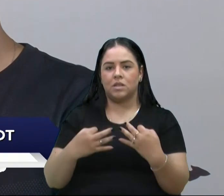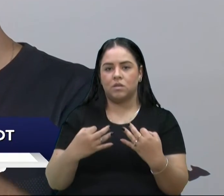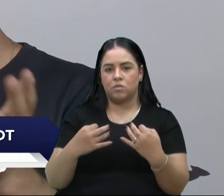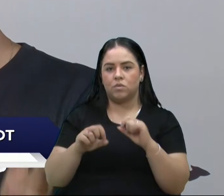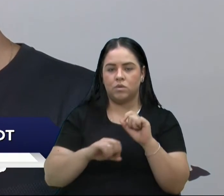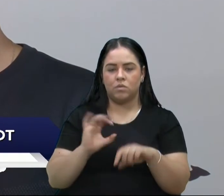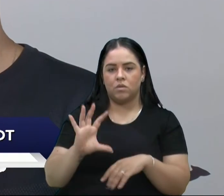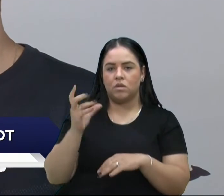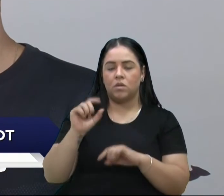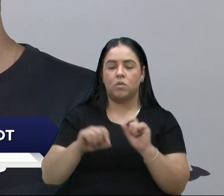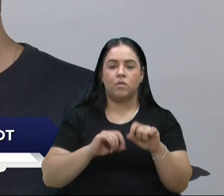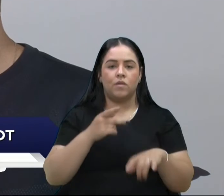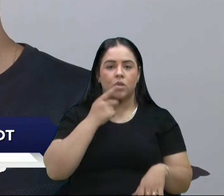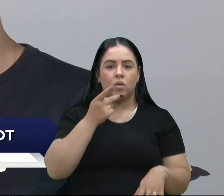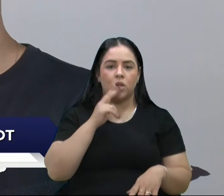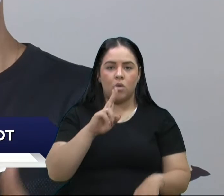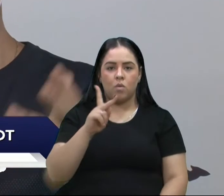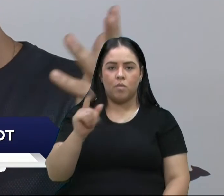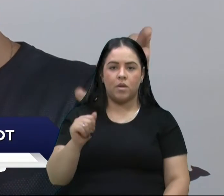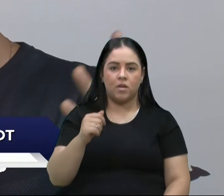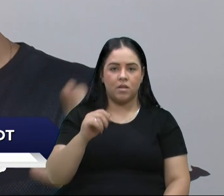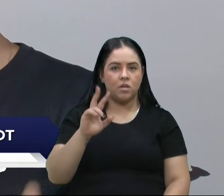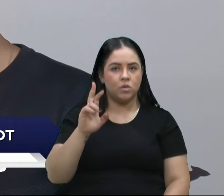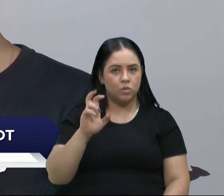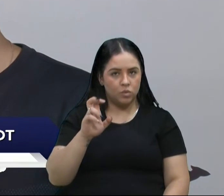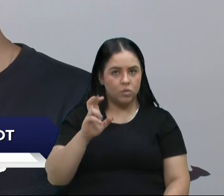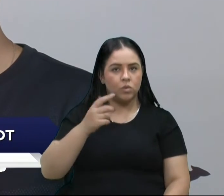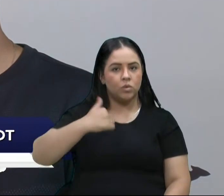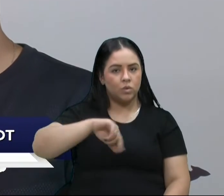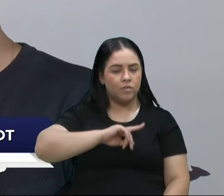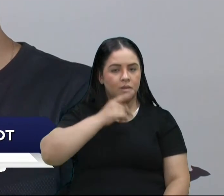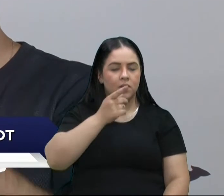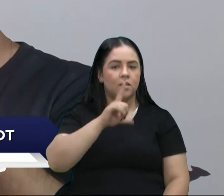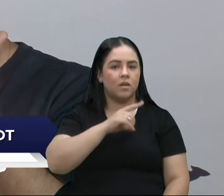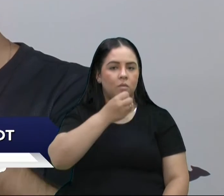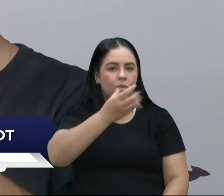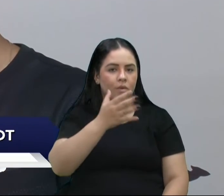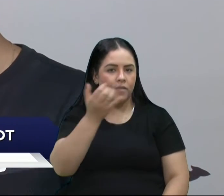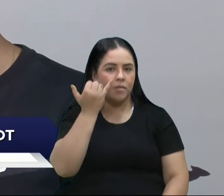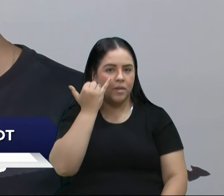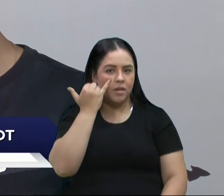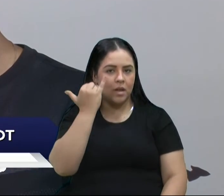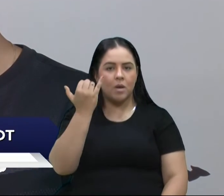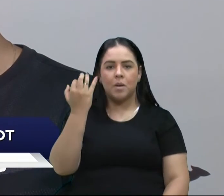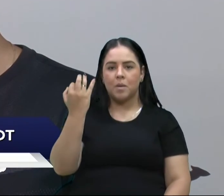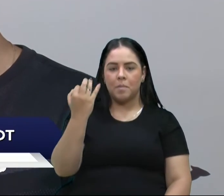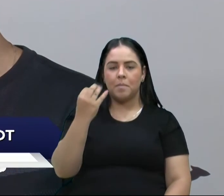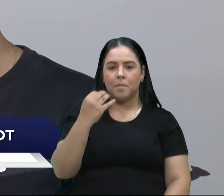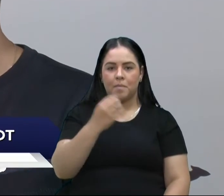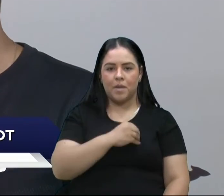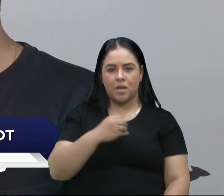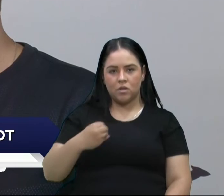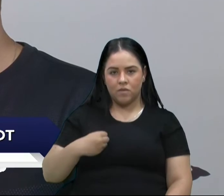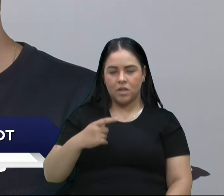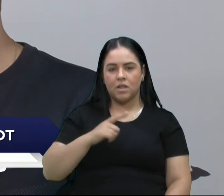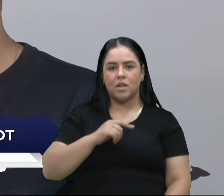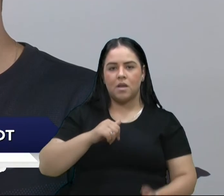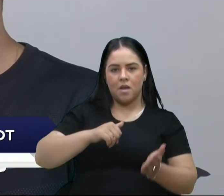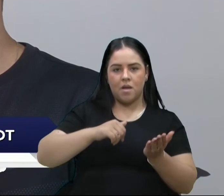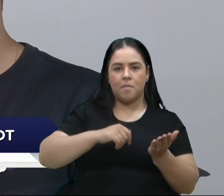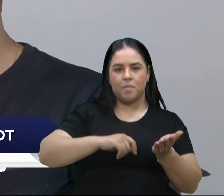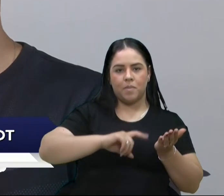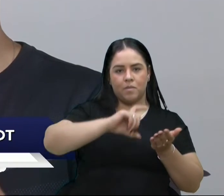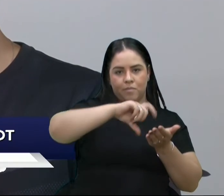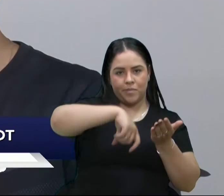A respeito das UPAs, que foi outro tema levantado, nós temos boas notícias que os médicos vão começar a cumprir ponto, que até então não tinha. Então,